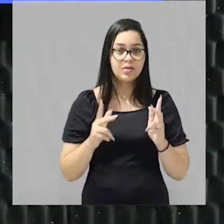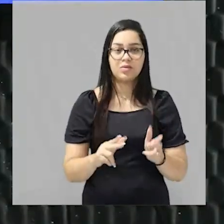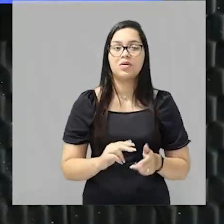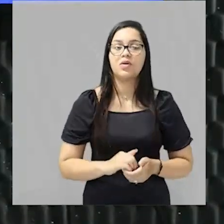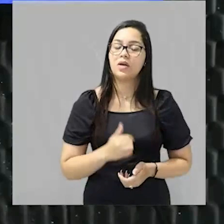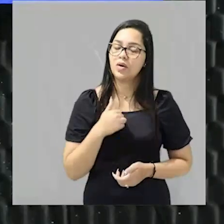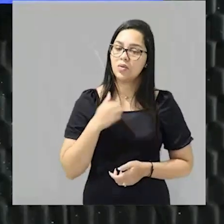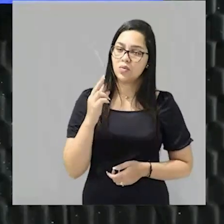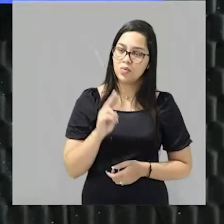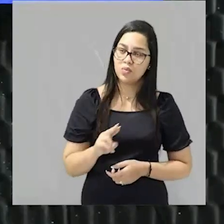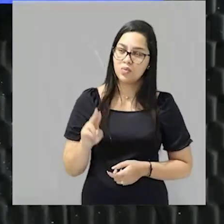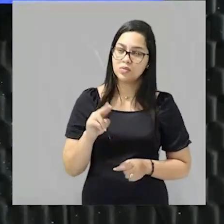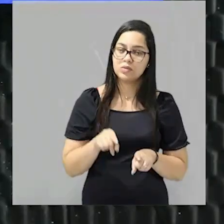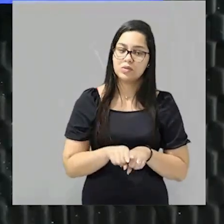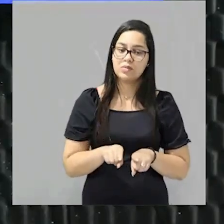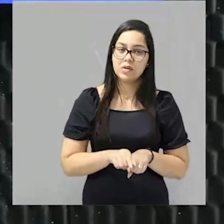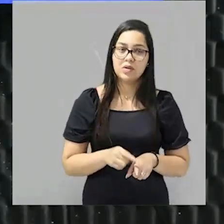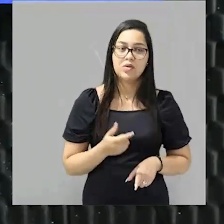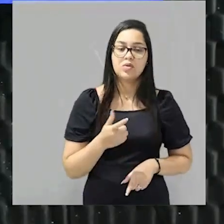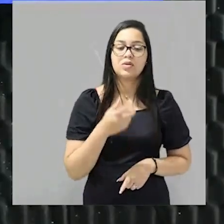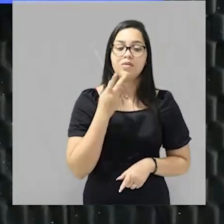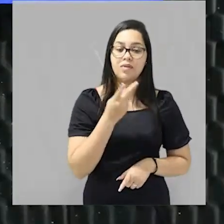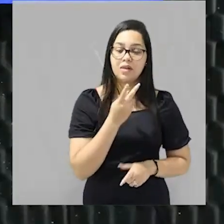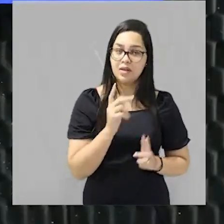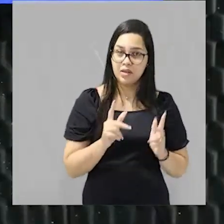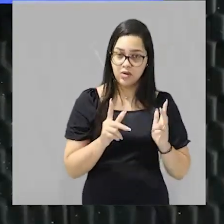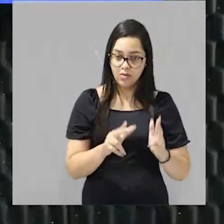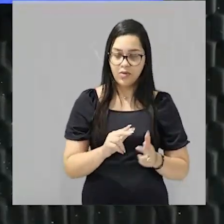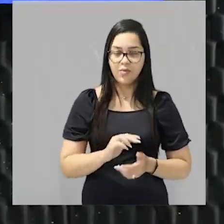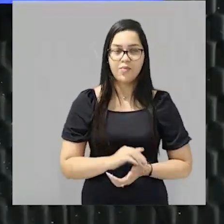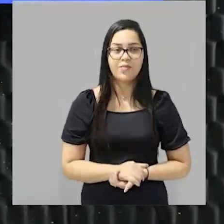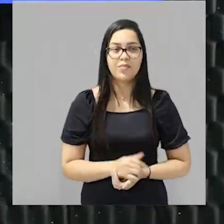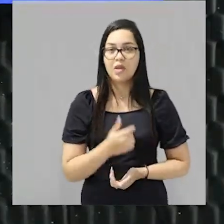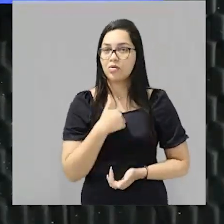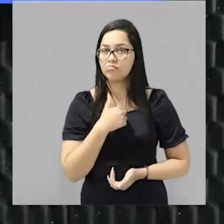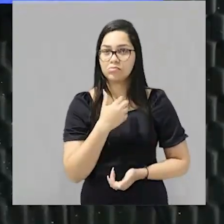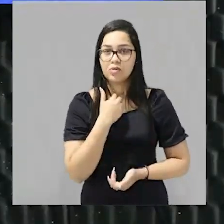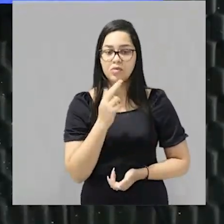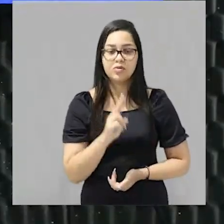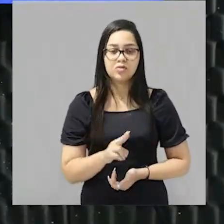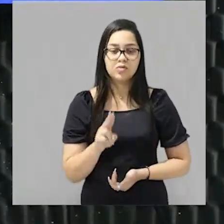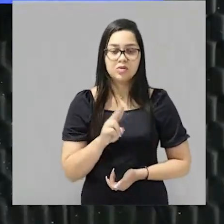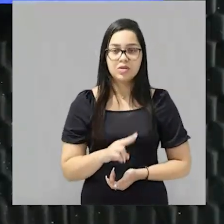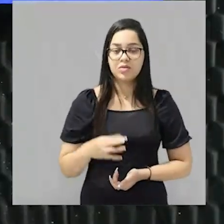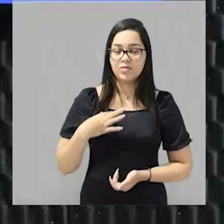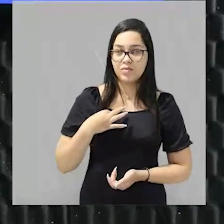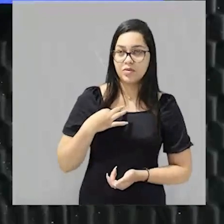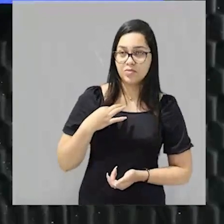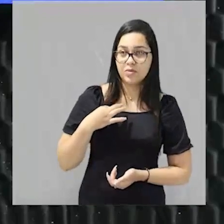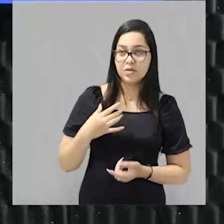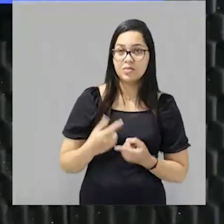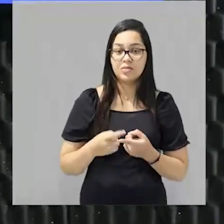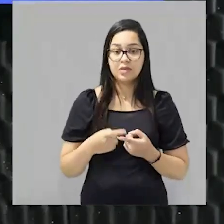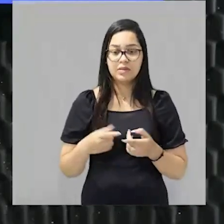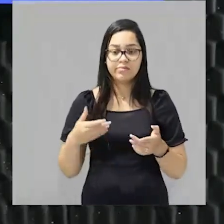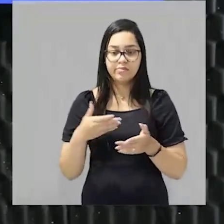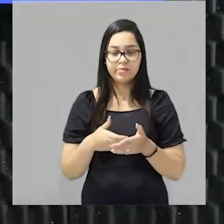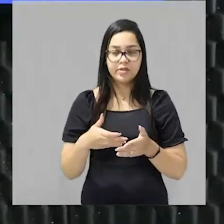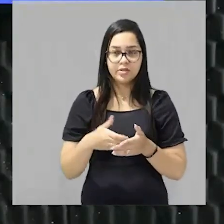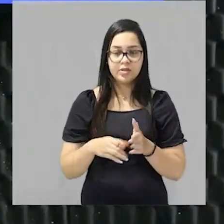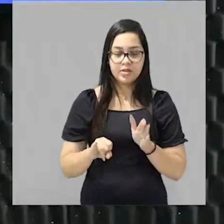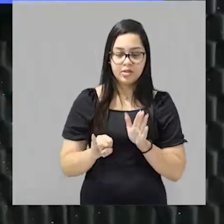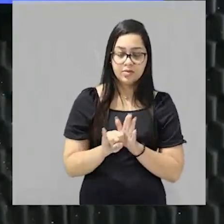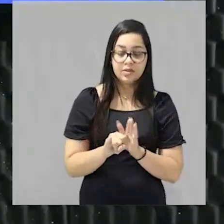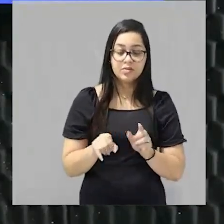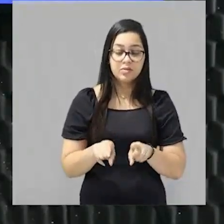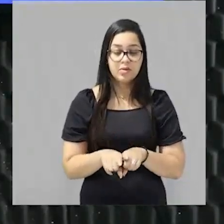vestimentas que impeçam a identificação da pessoa. Certa prescrição proíbe a utilização de roupas